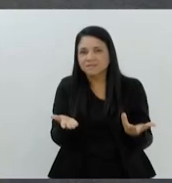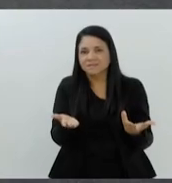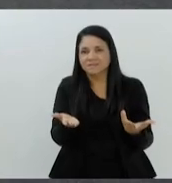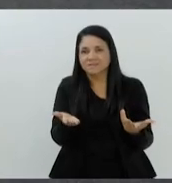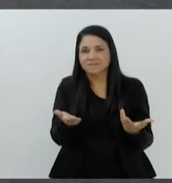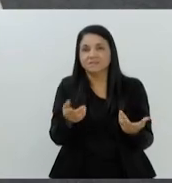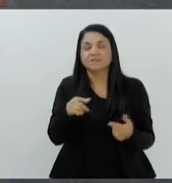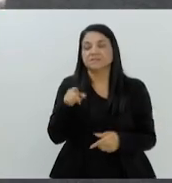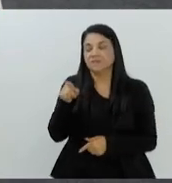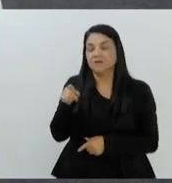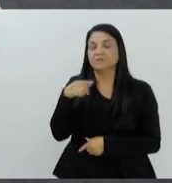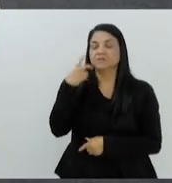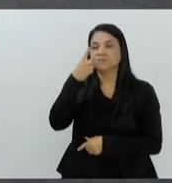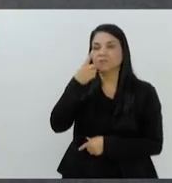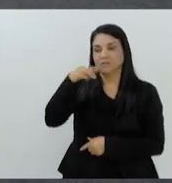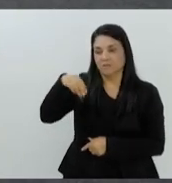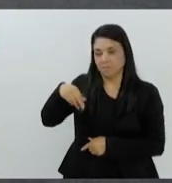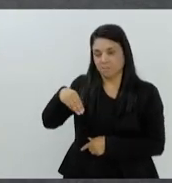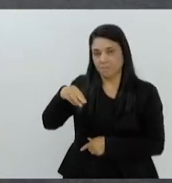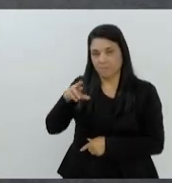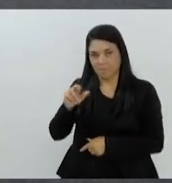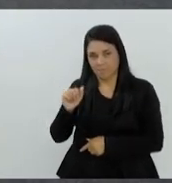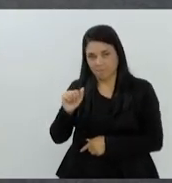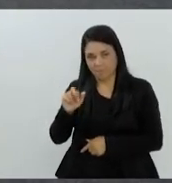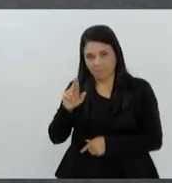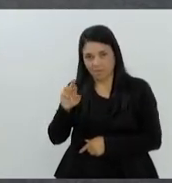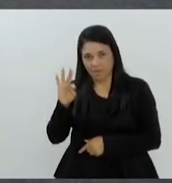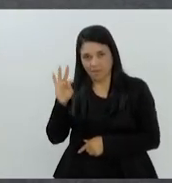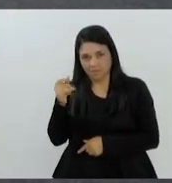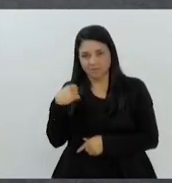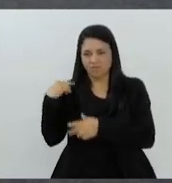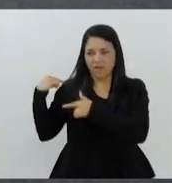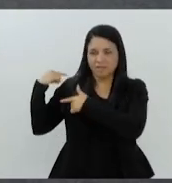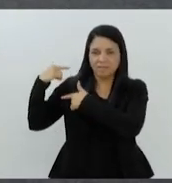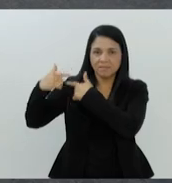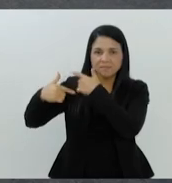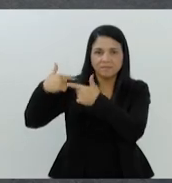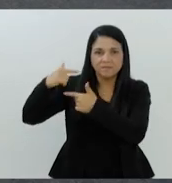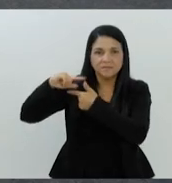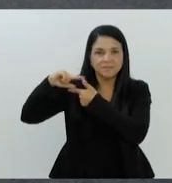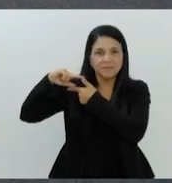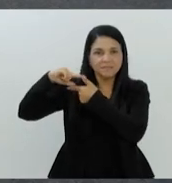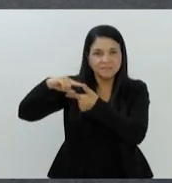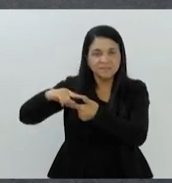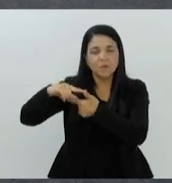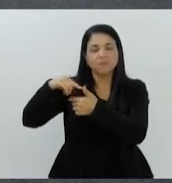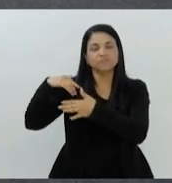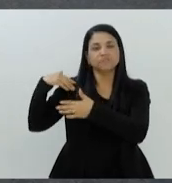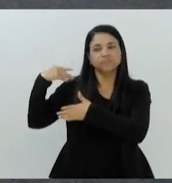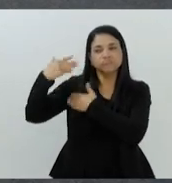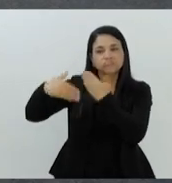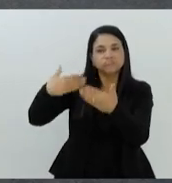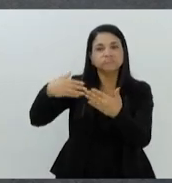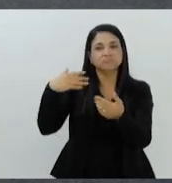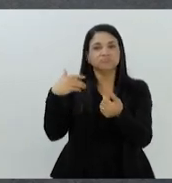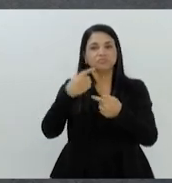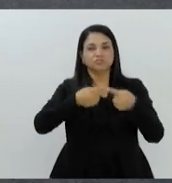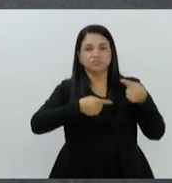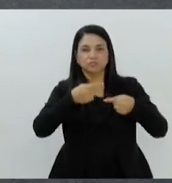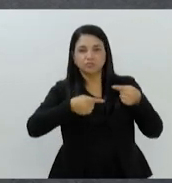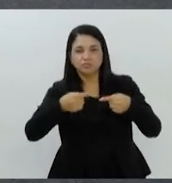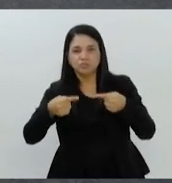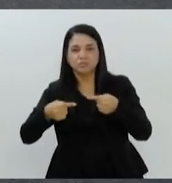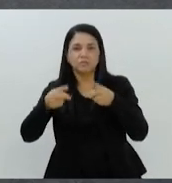tem também uma tradição de legislar sobre isso, de discutir, mesmo quando